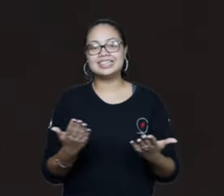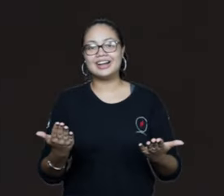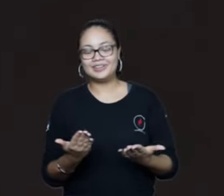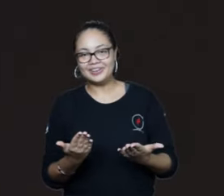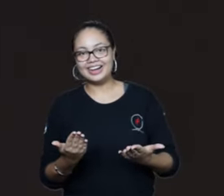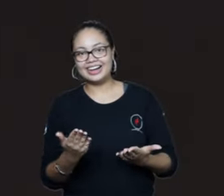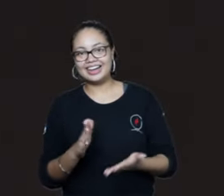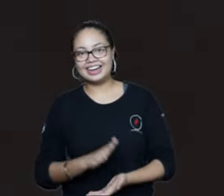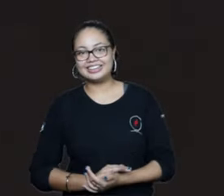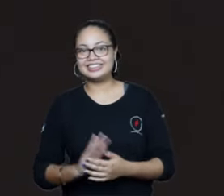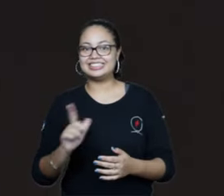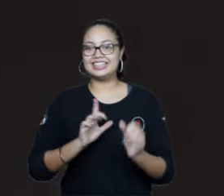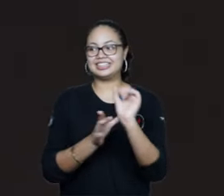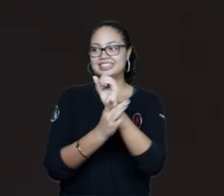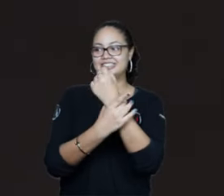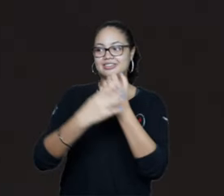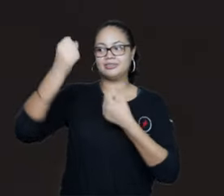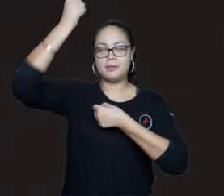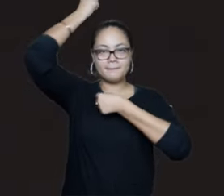BOPE que eu vou